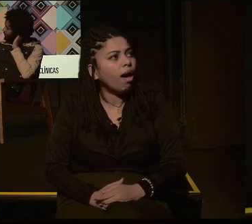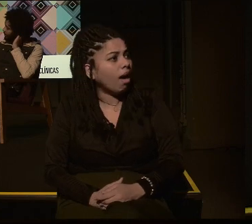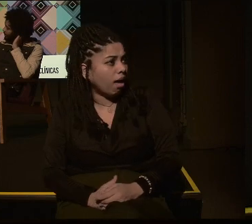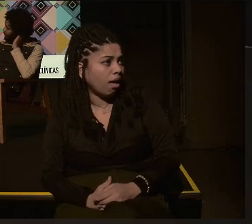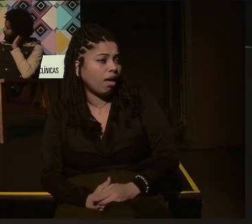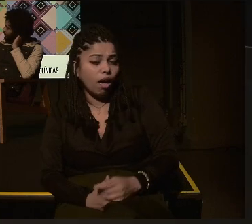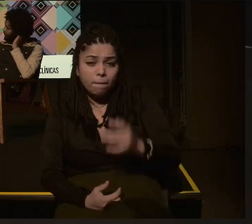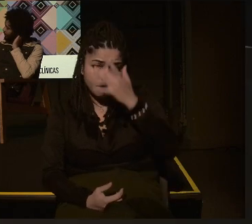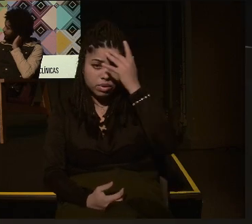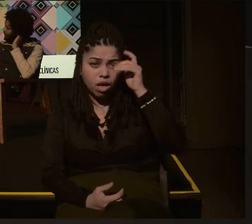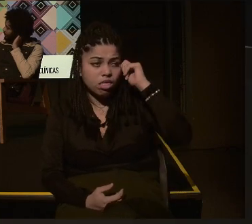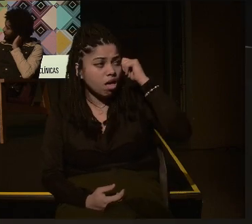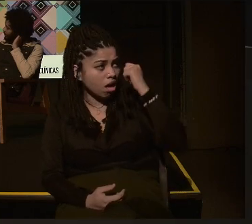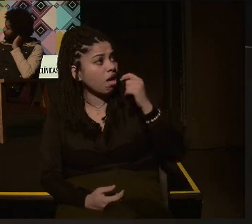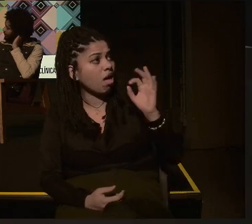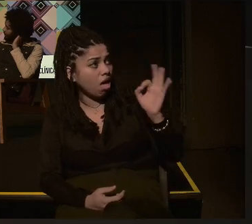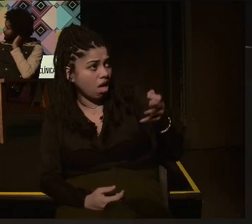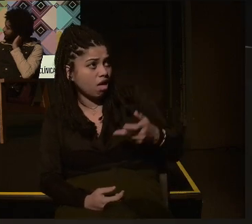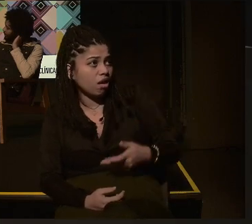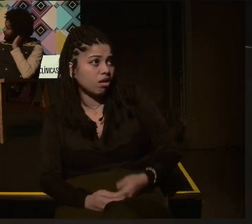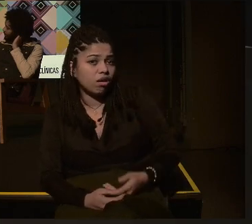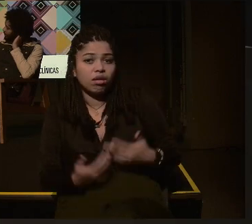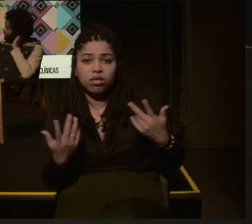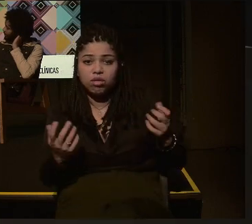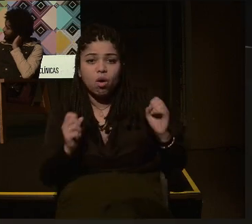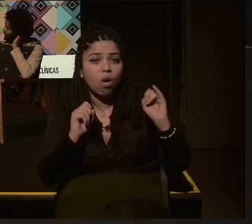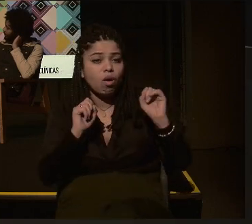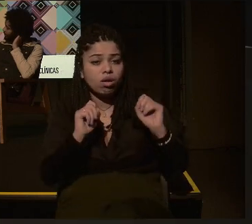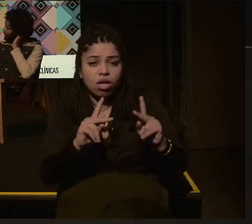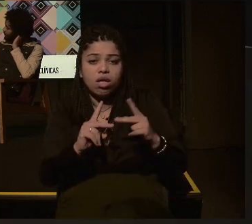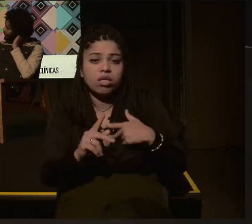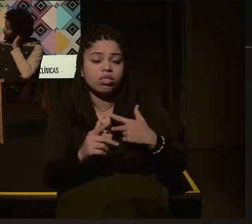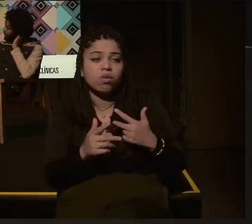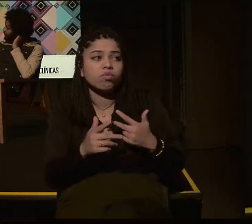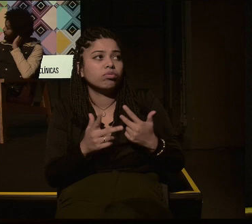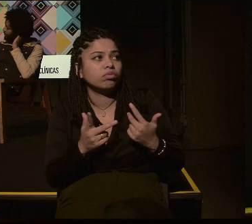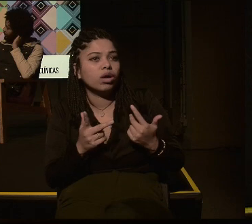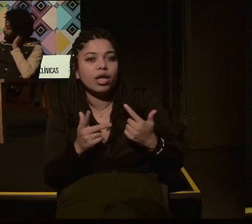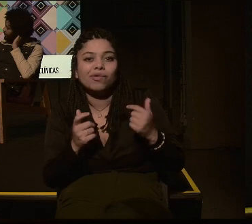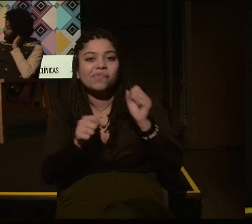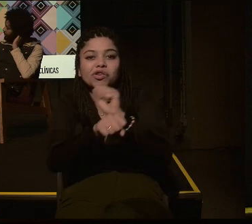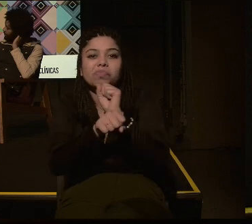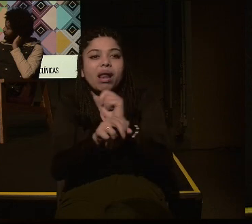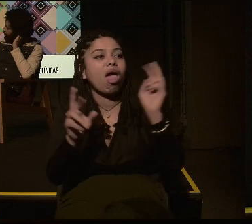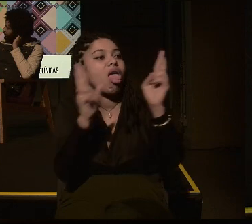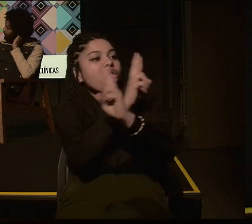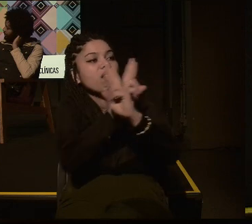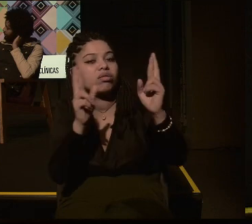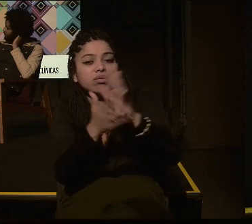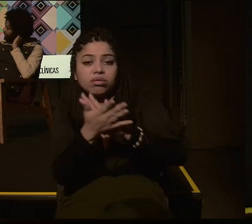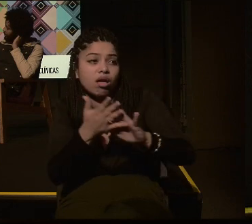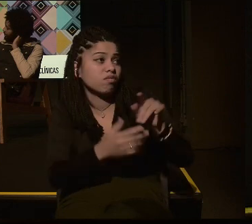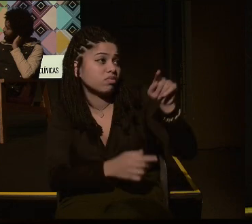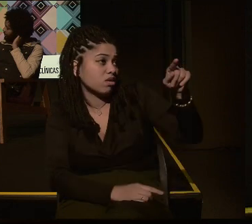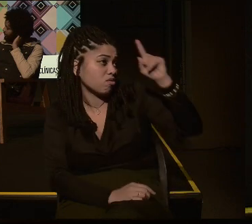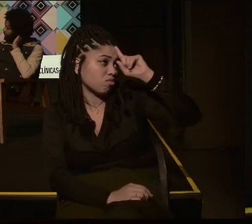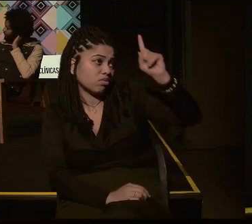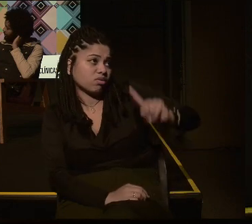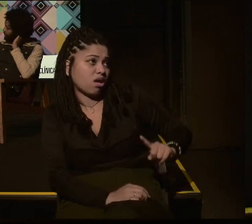é? Então não vou mais esperar de você que, não, que faça a relação. Porque tu não sabe fazer